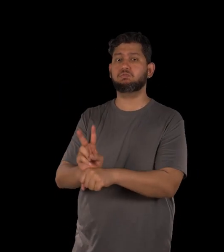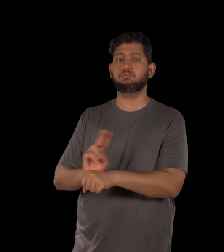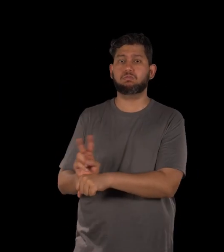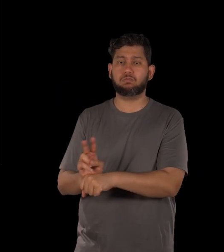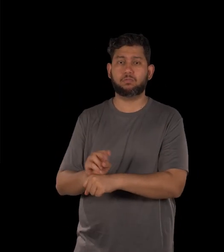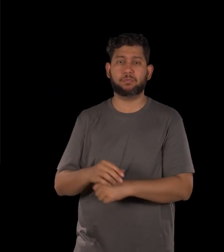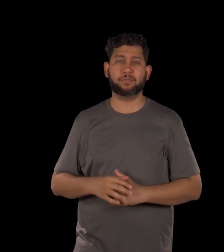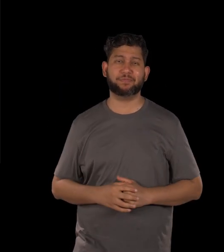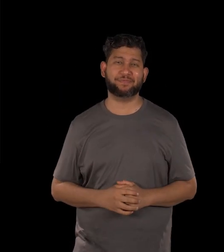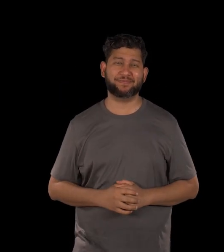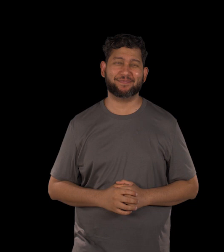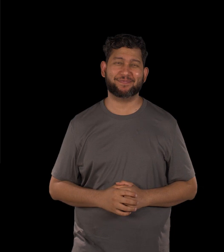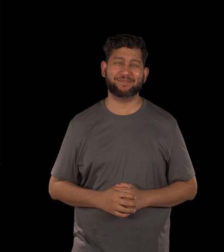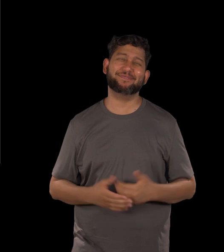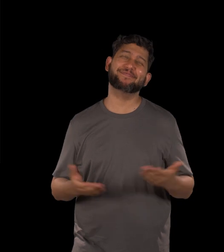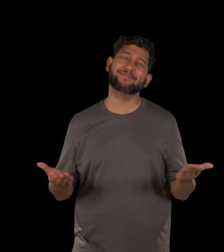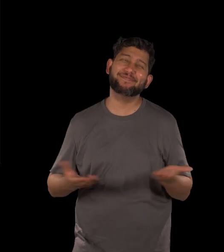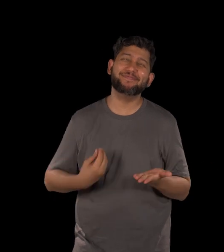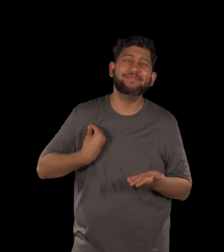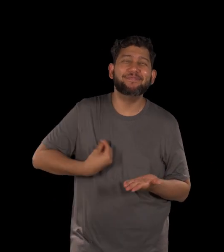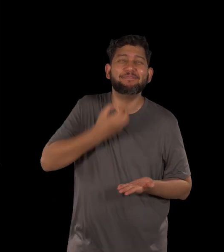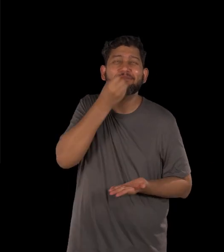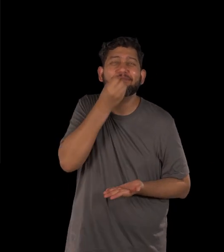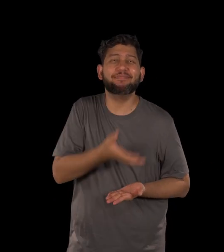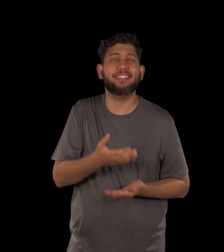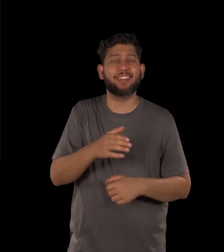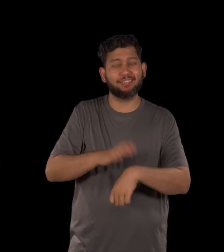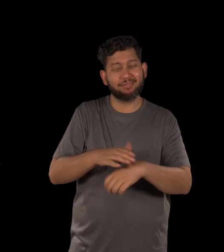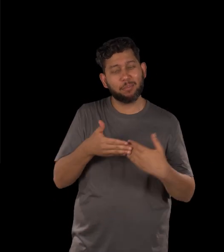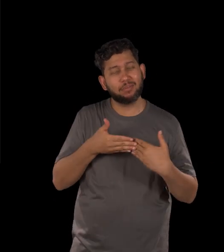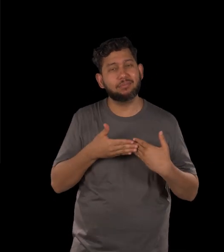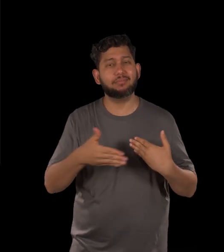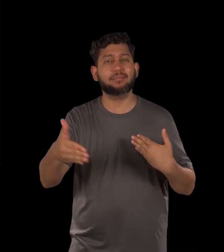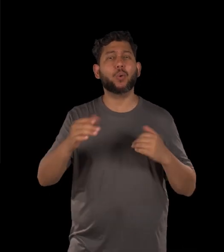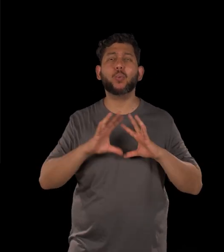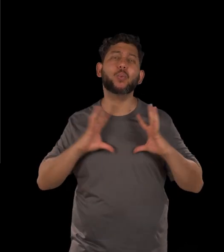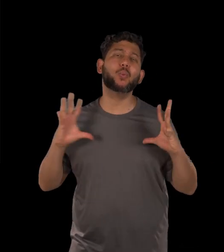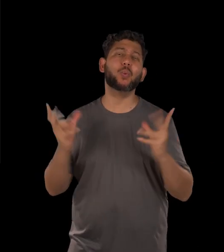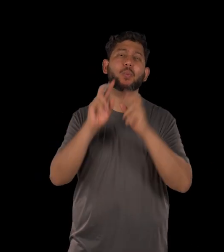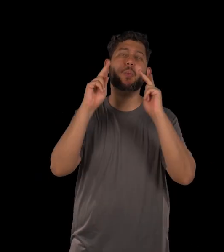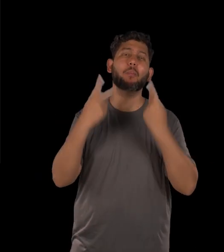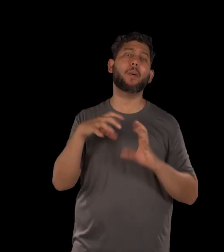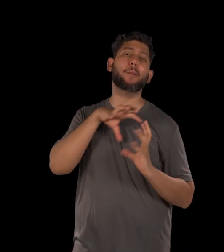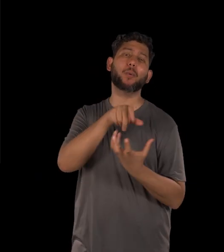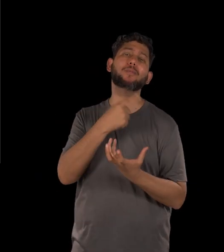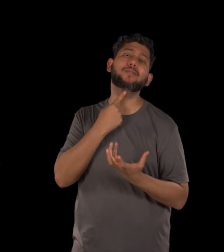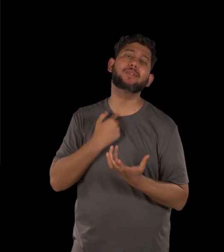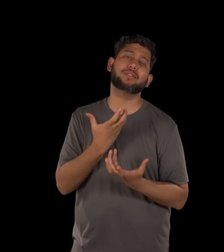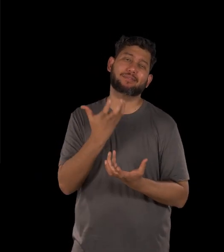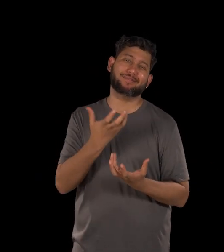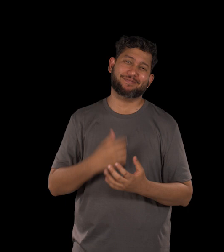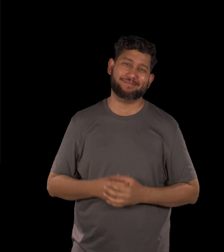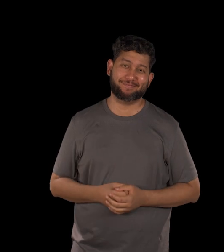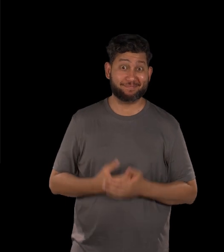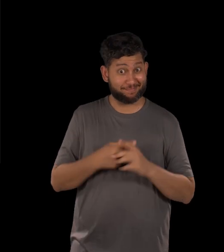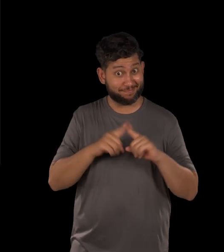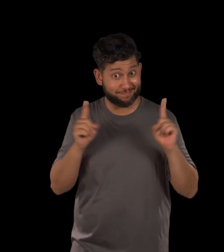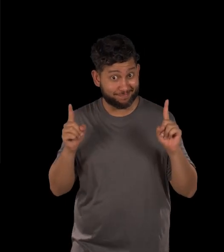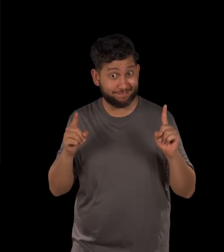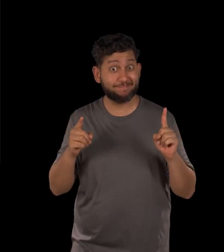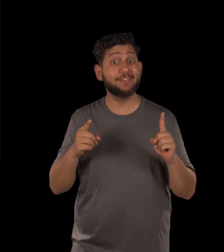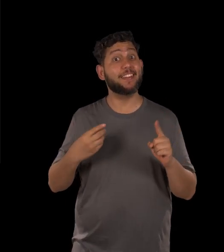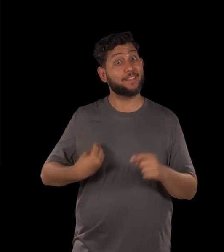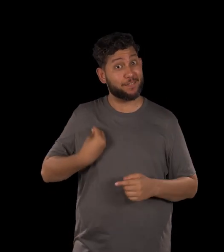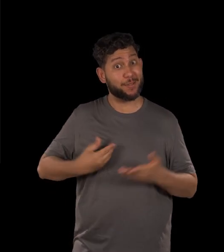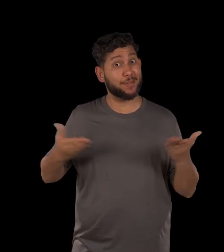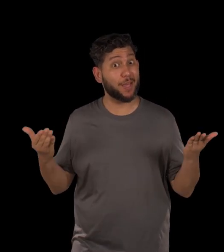Viver bem e por mais tempo é um desejo comum a todos os seres humanos do planeta. Entretanto, os obstáculos da vida